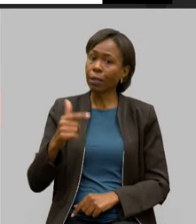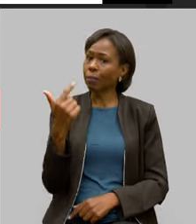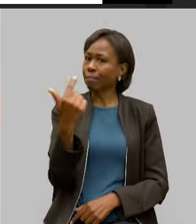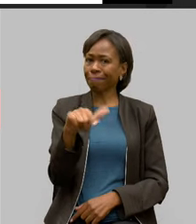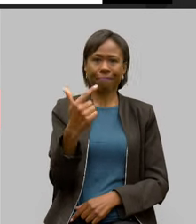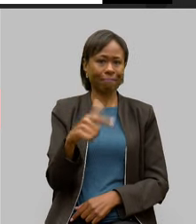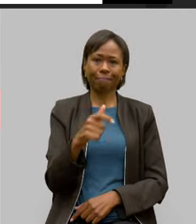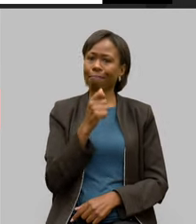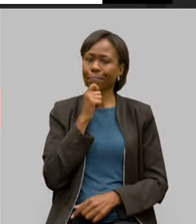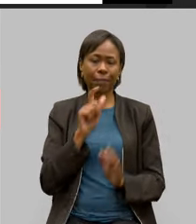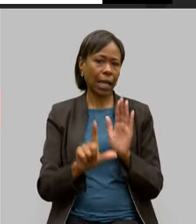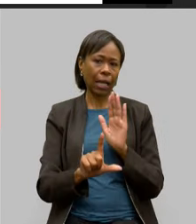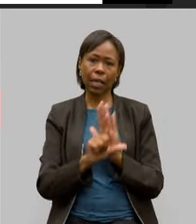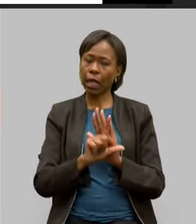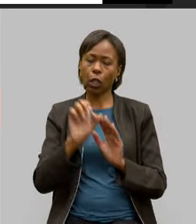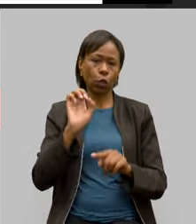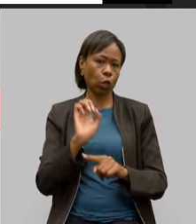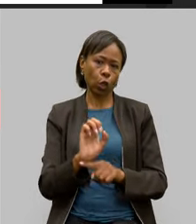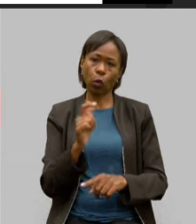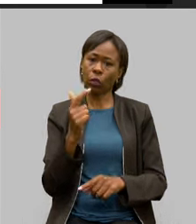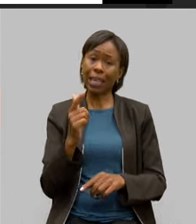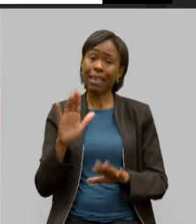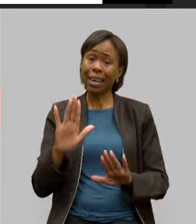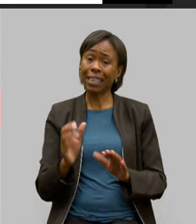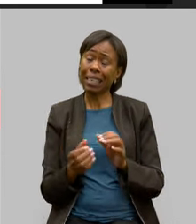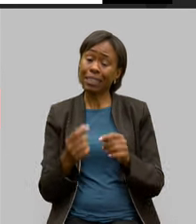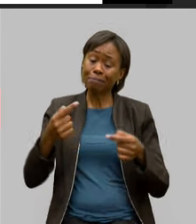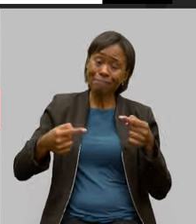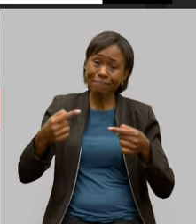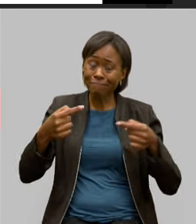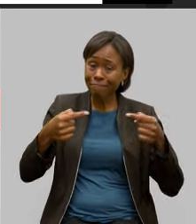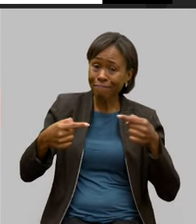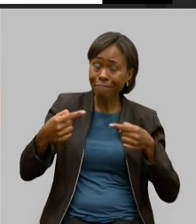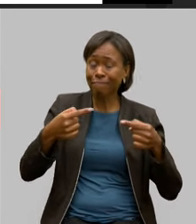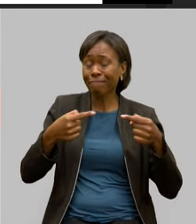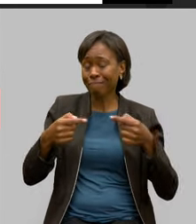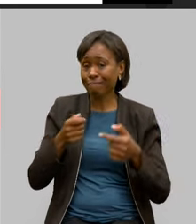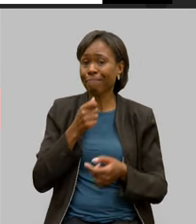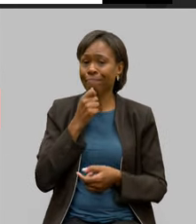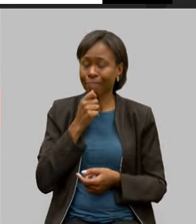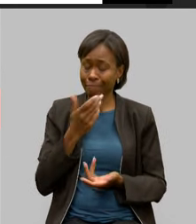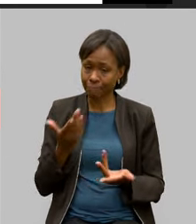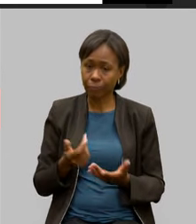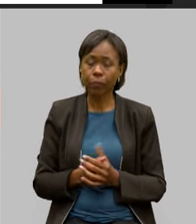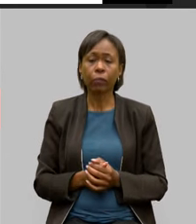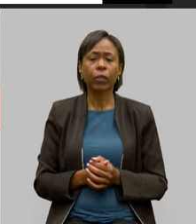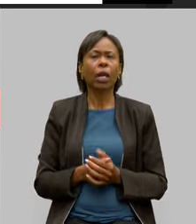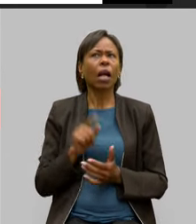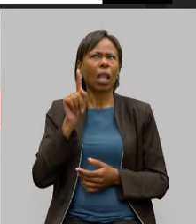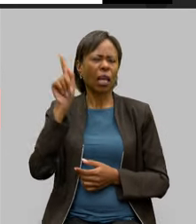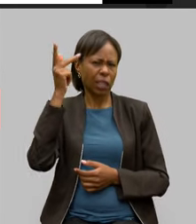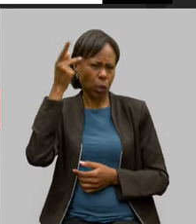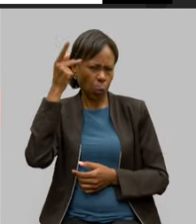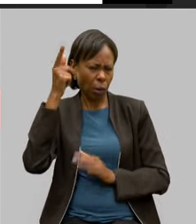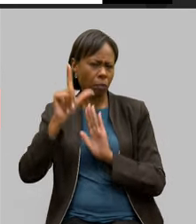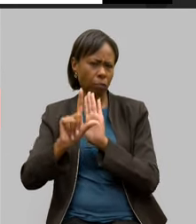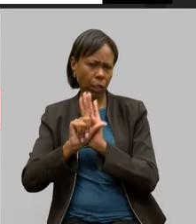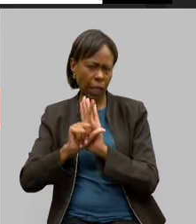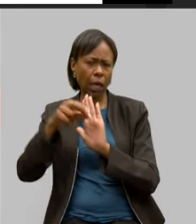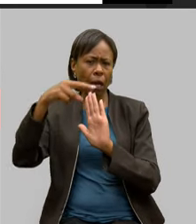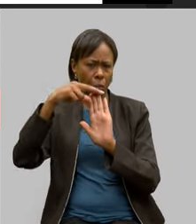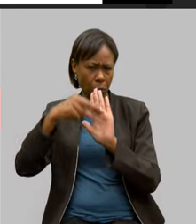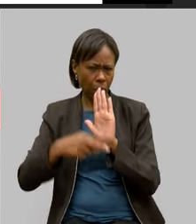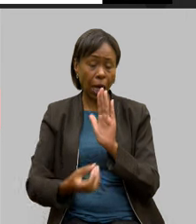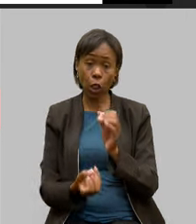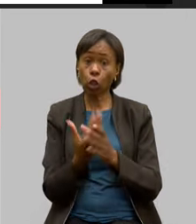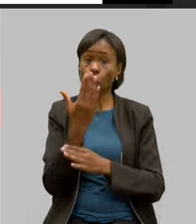ainda a lei estadual está em processo de discussão eh eu vou falar um pouco aqui sobre a legislação de São Paulo que foi regulamentada eh em